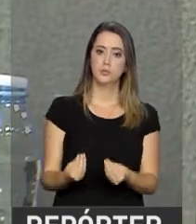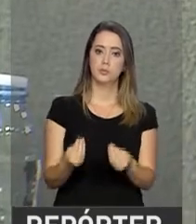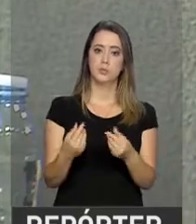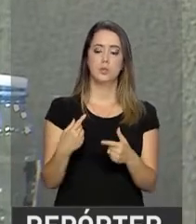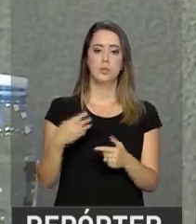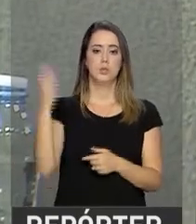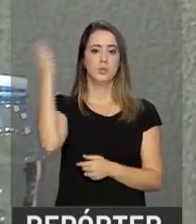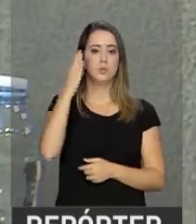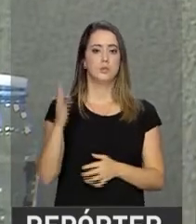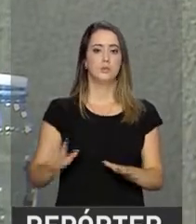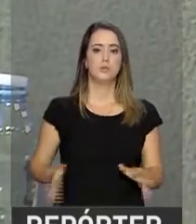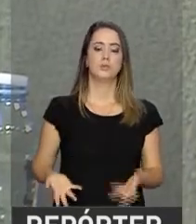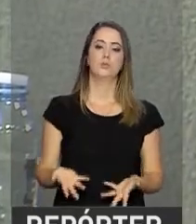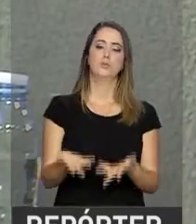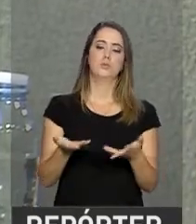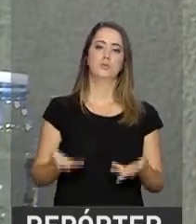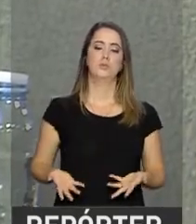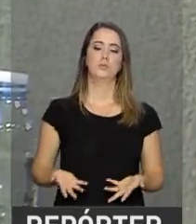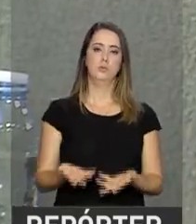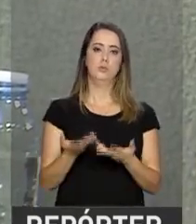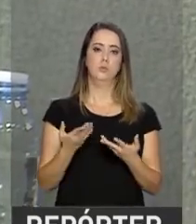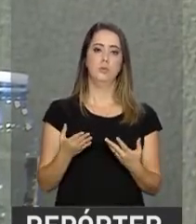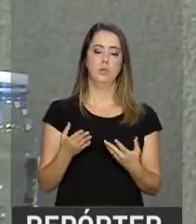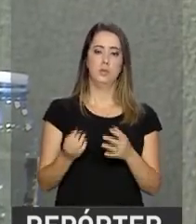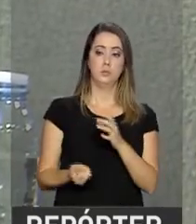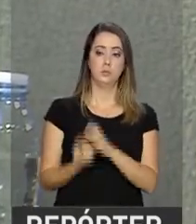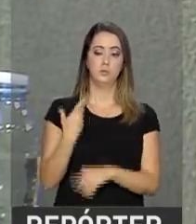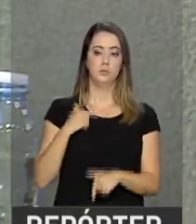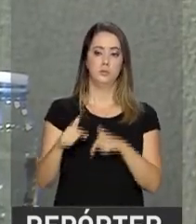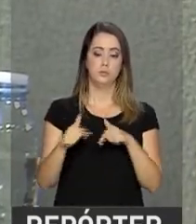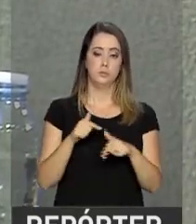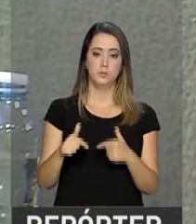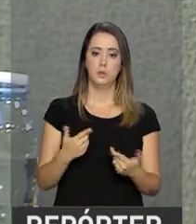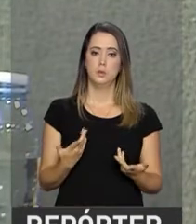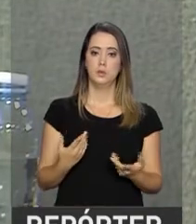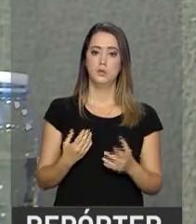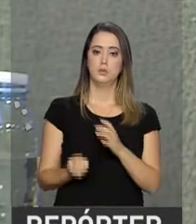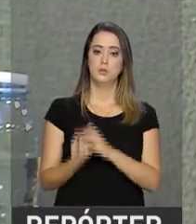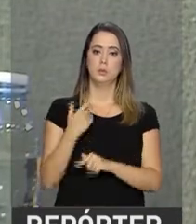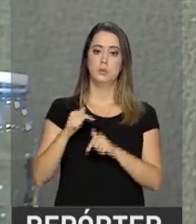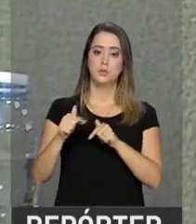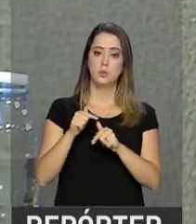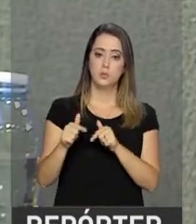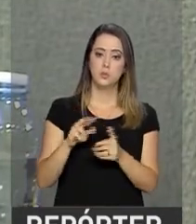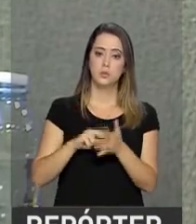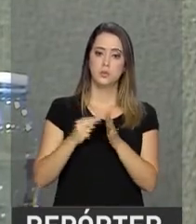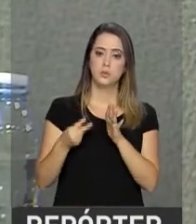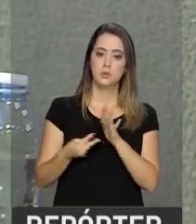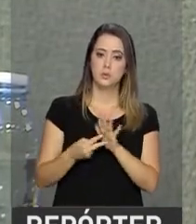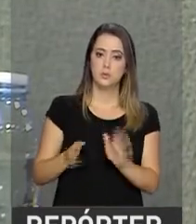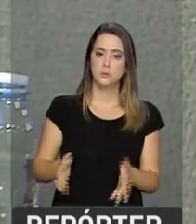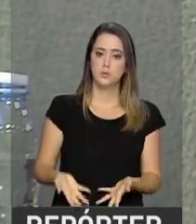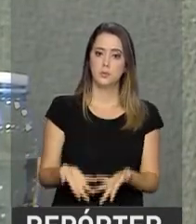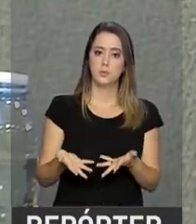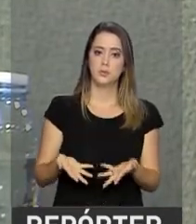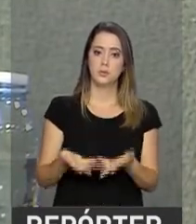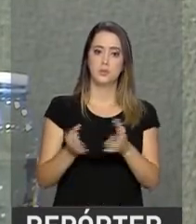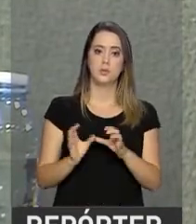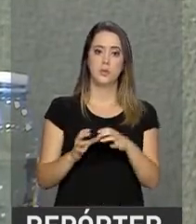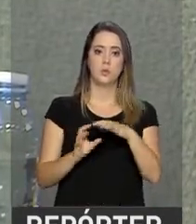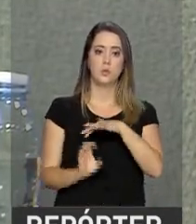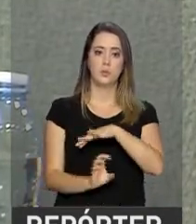no brasil para incentivar exatamente empregabilidade incentivar empregabilidade significa incentivar a iniciativa privada